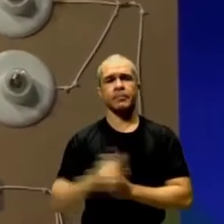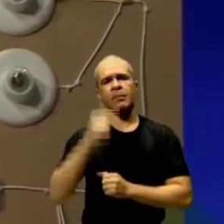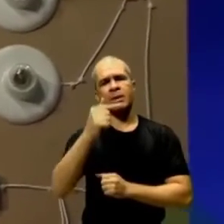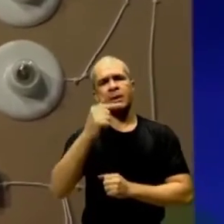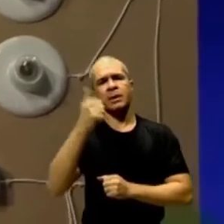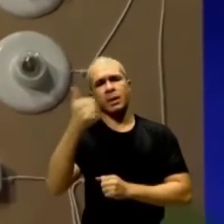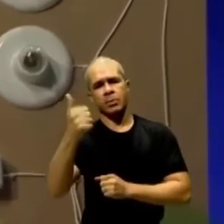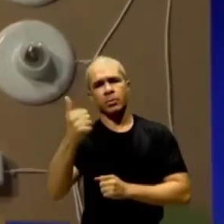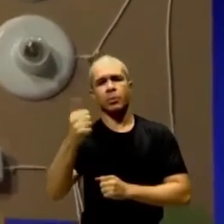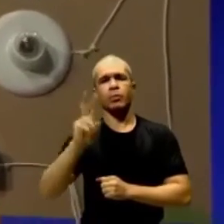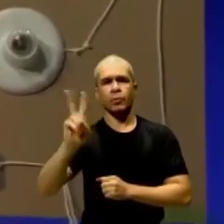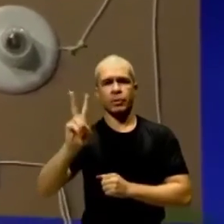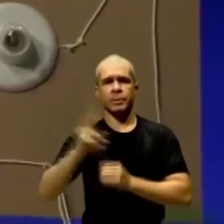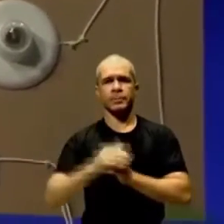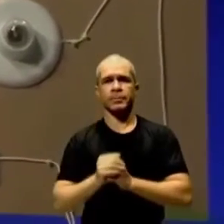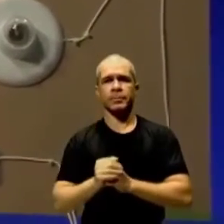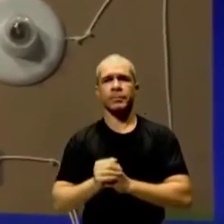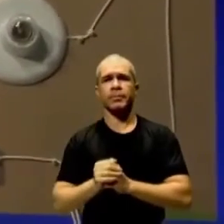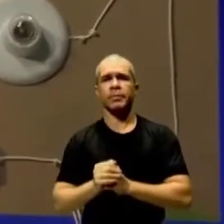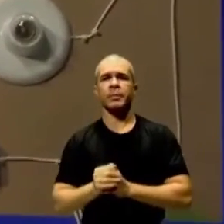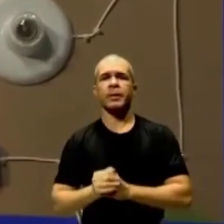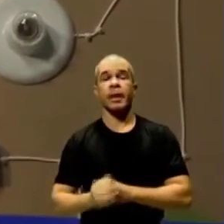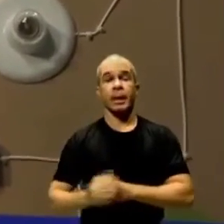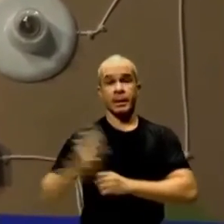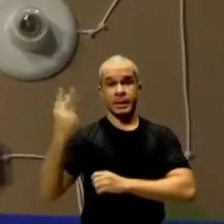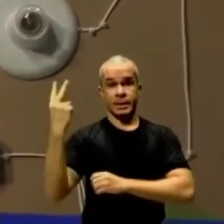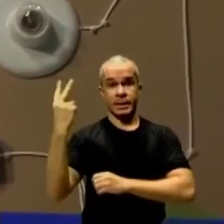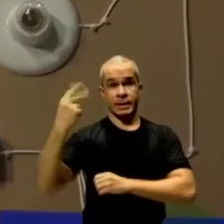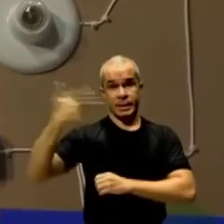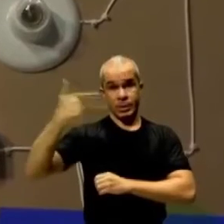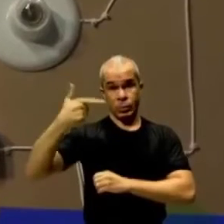70, 71 volts, né? Quando eu pego aqui a segunda,